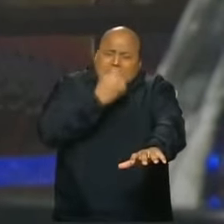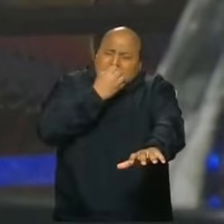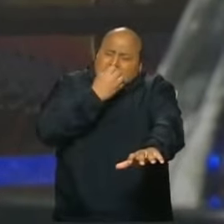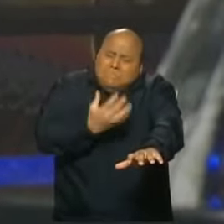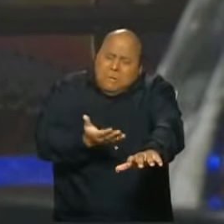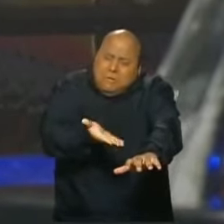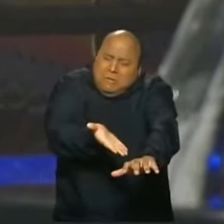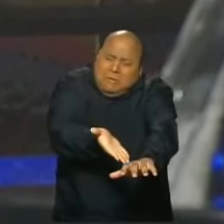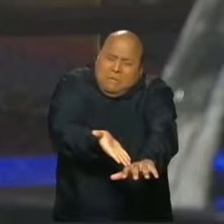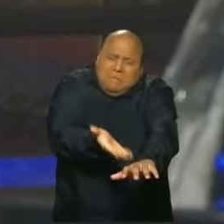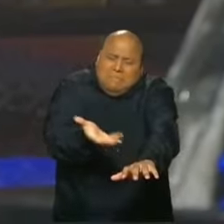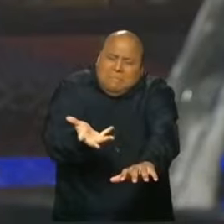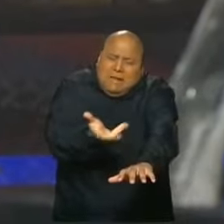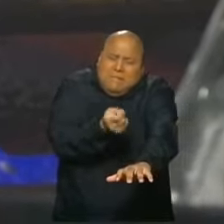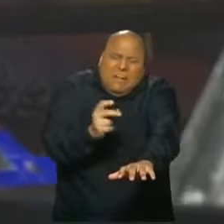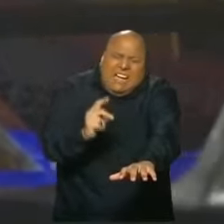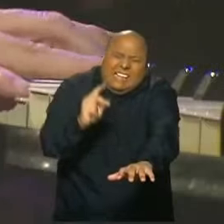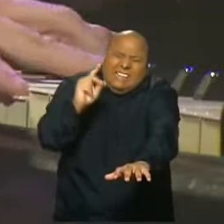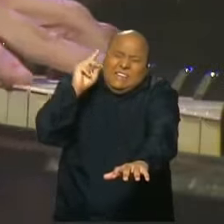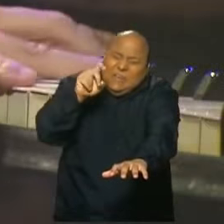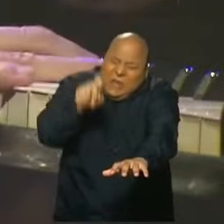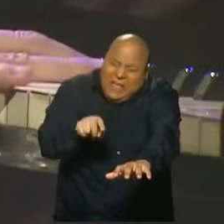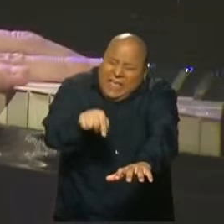bom piano,